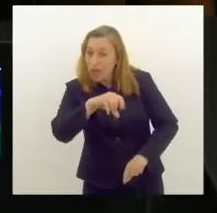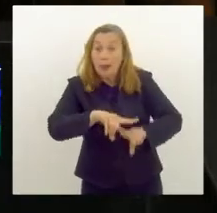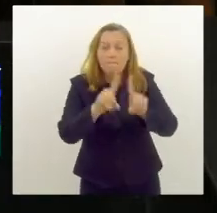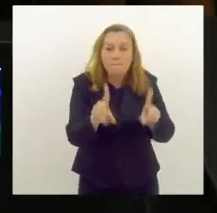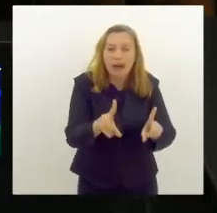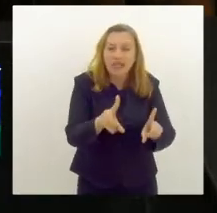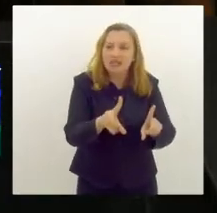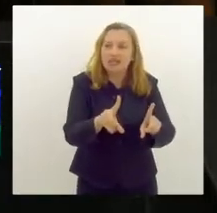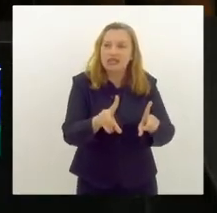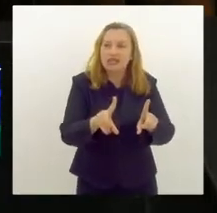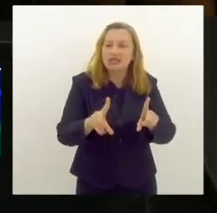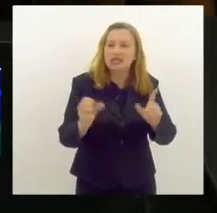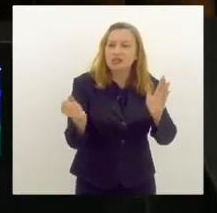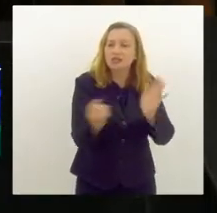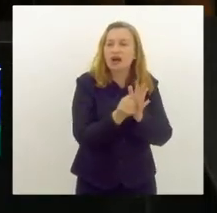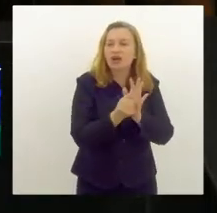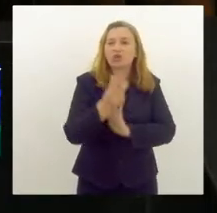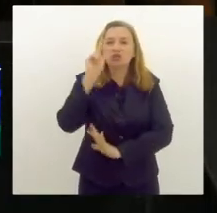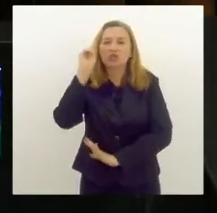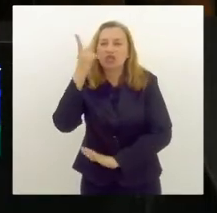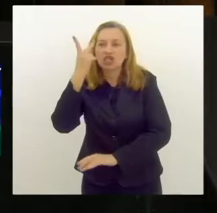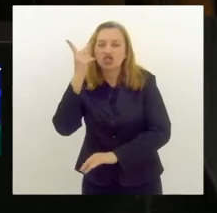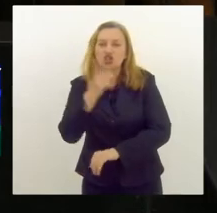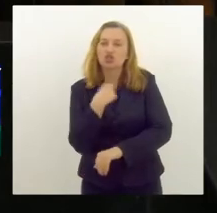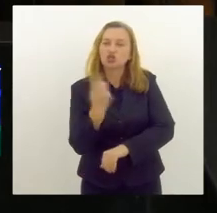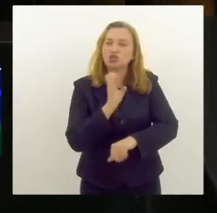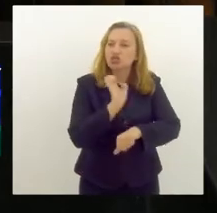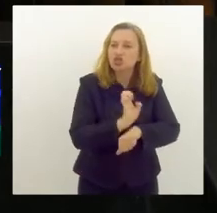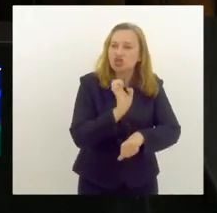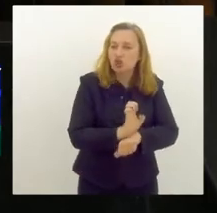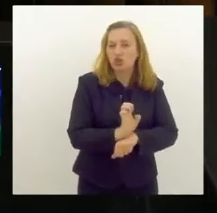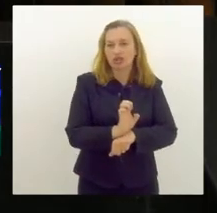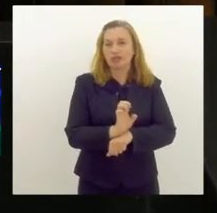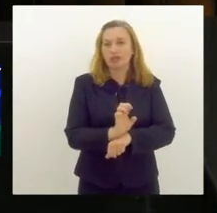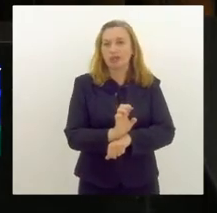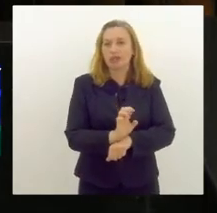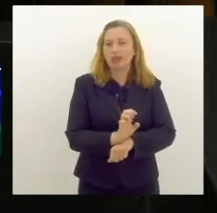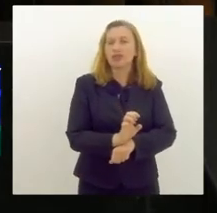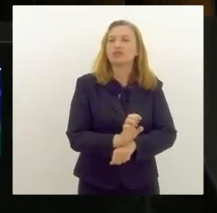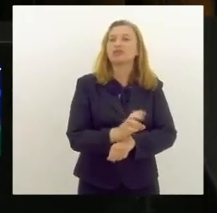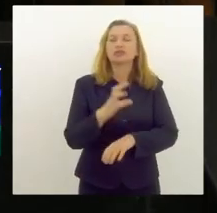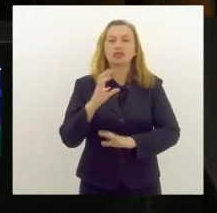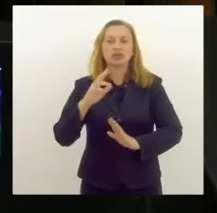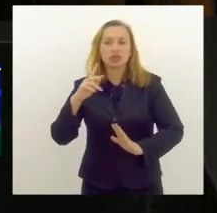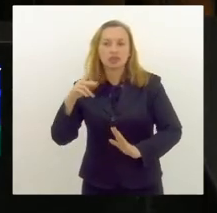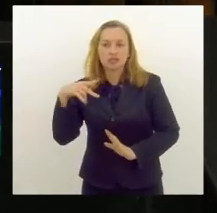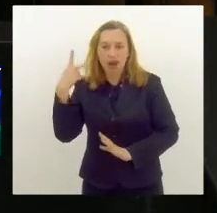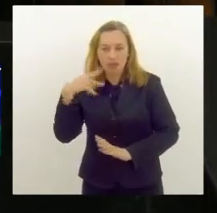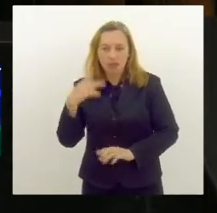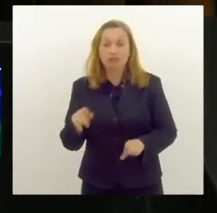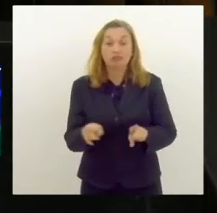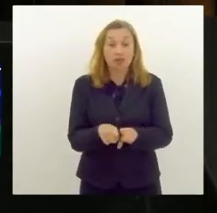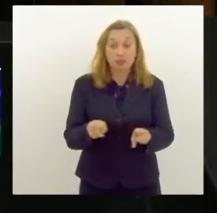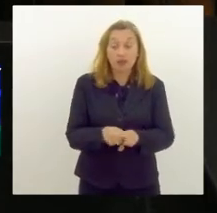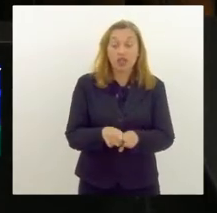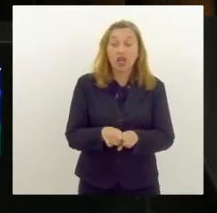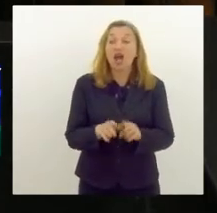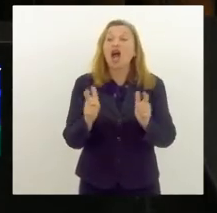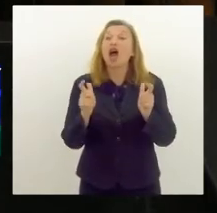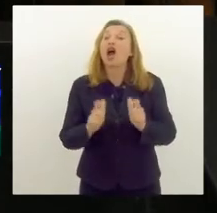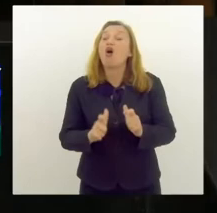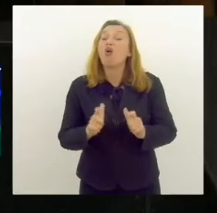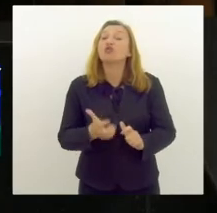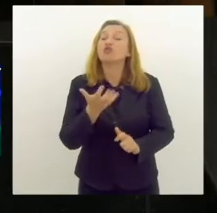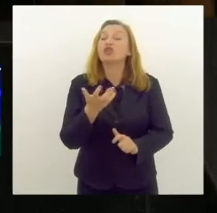um marco na história do nosso Estado, um marco na história desse parlamento. E aonde eu